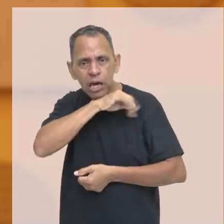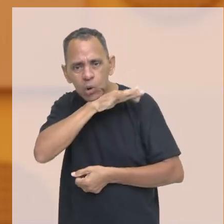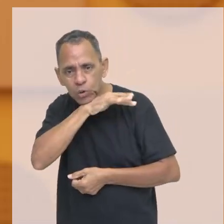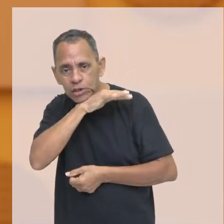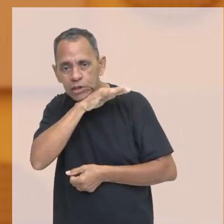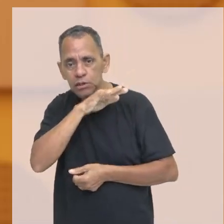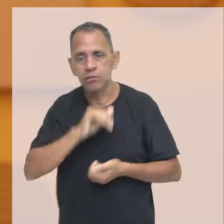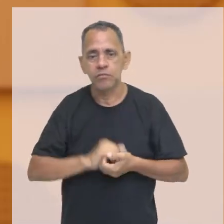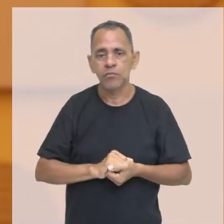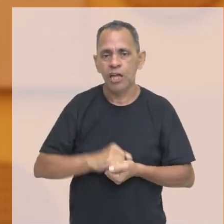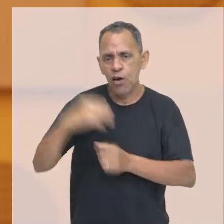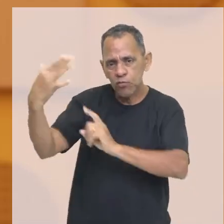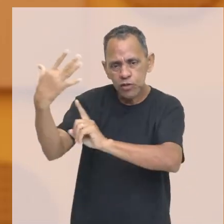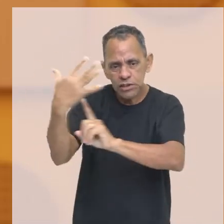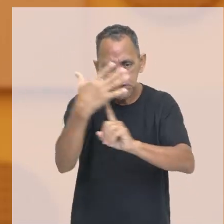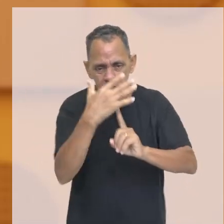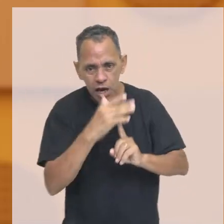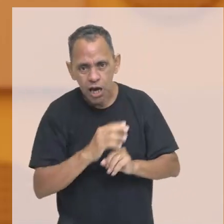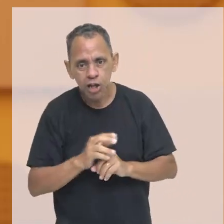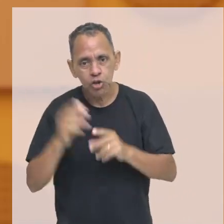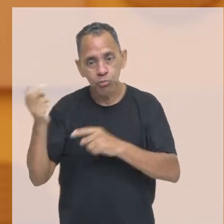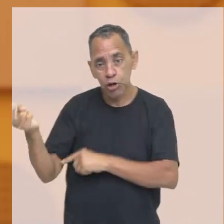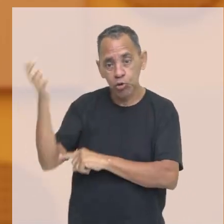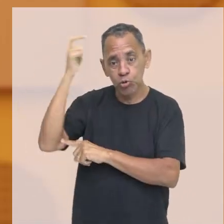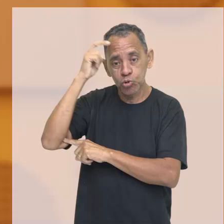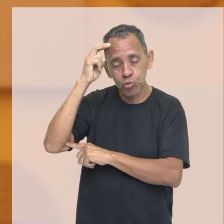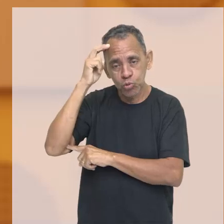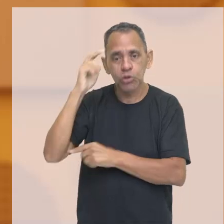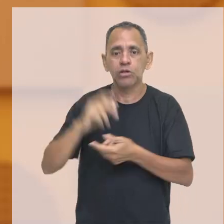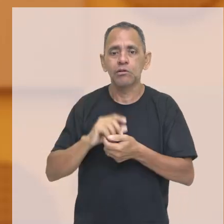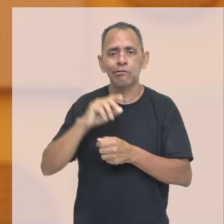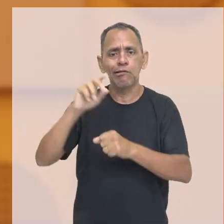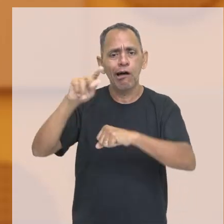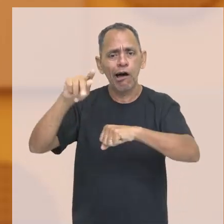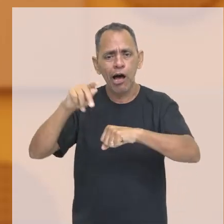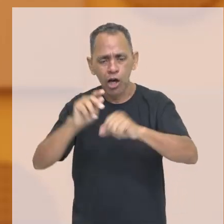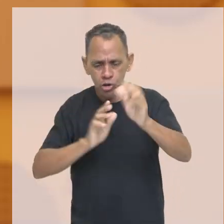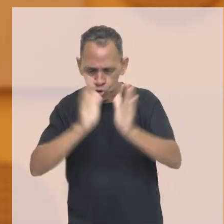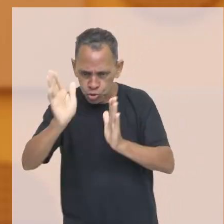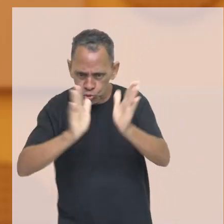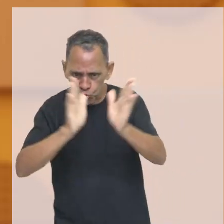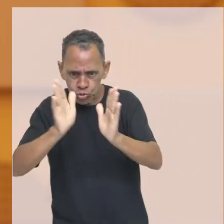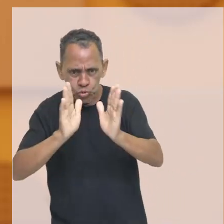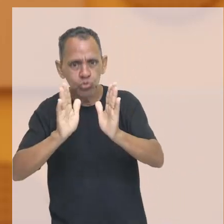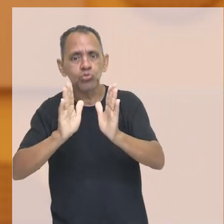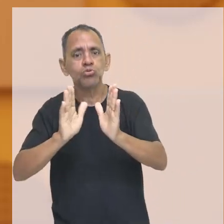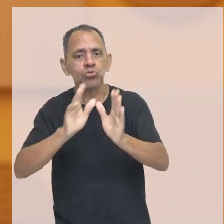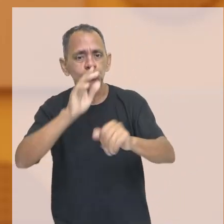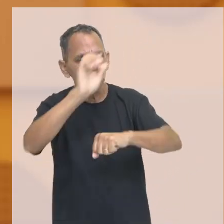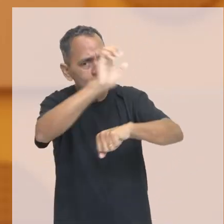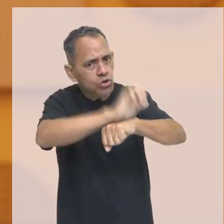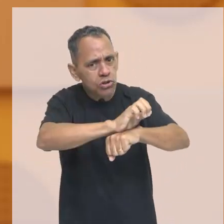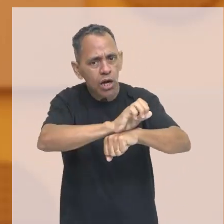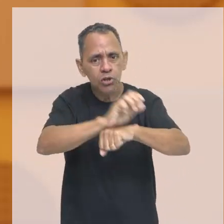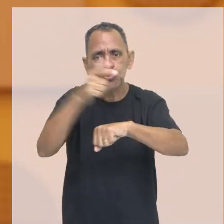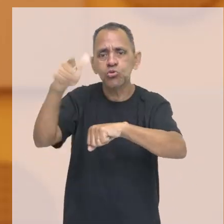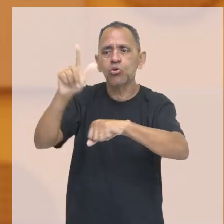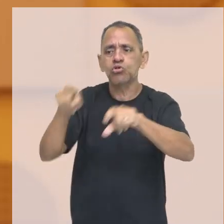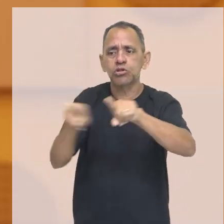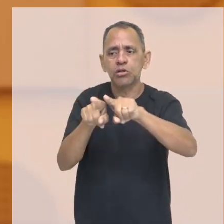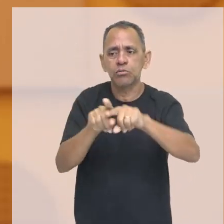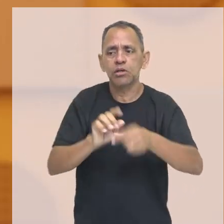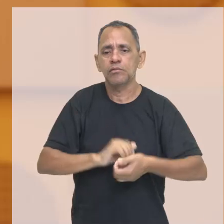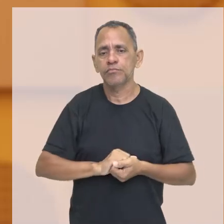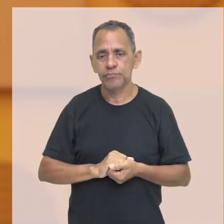quer ofender o outro, ele chama de índio ou de caboclo. O camarada é caboclo, o camarada é índio, ou seja, na visão preconceituosa